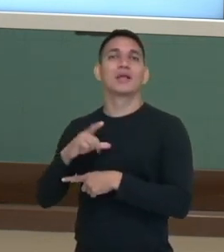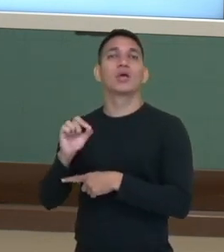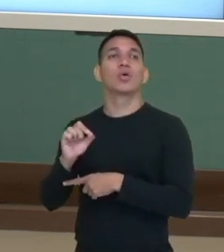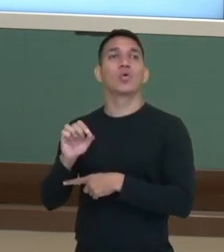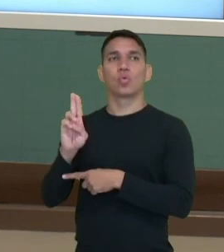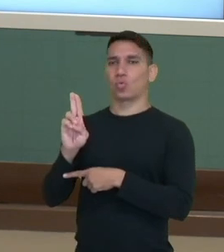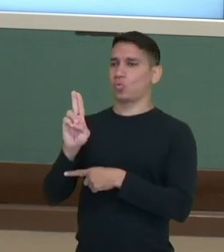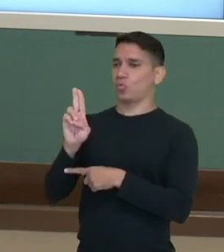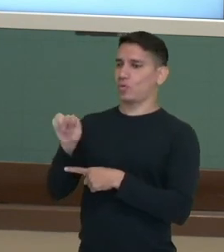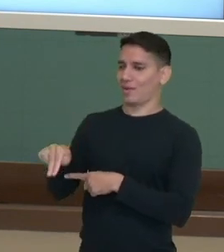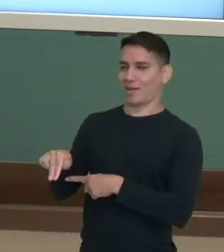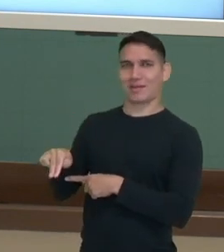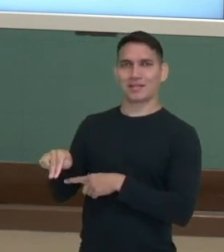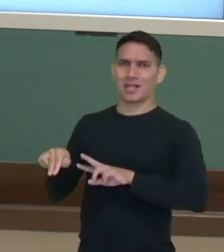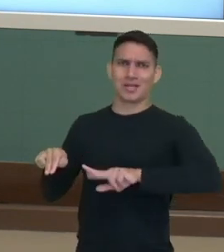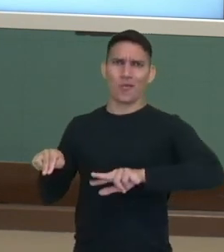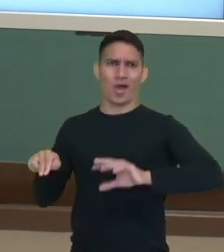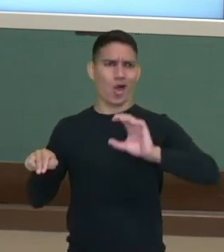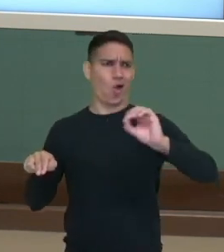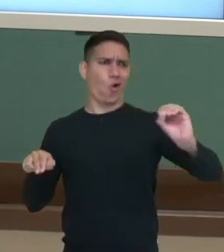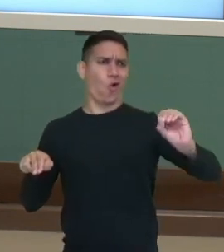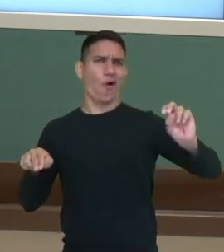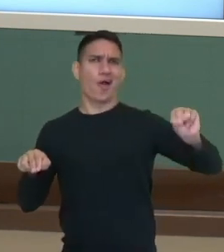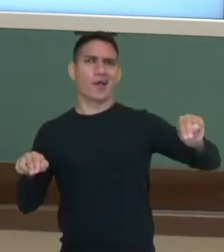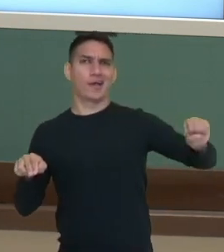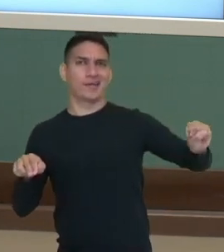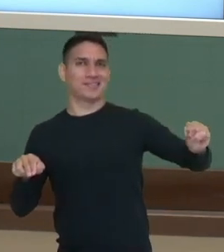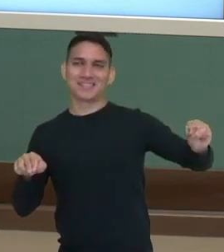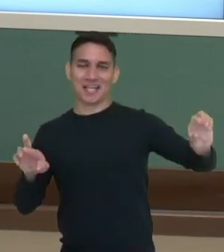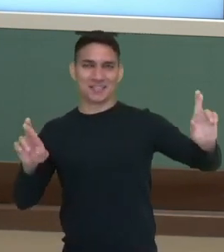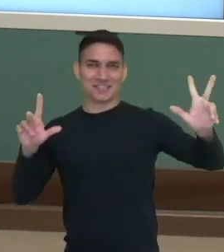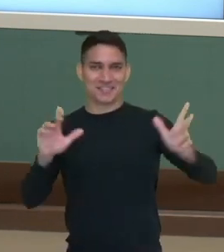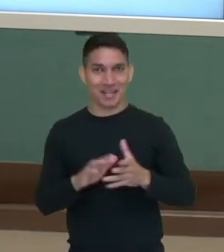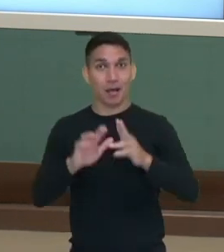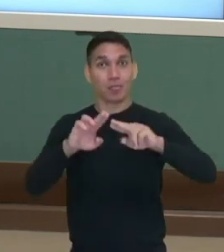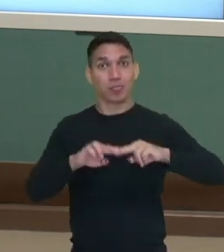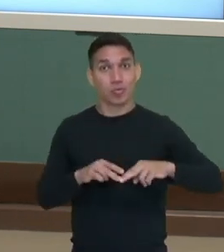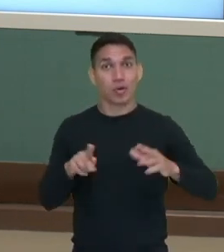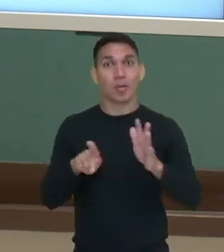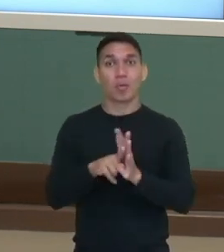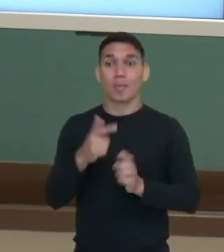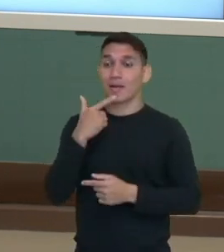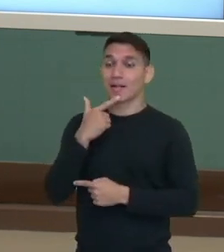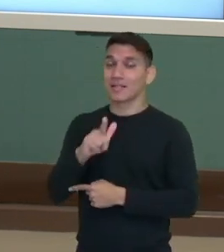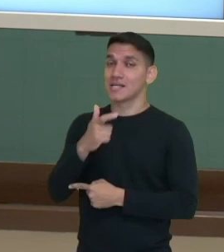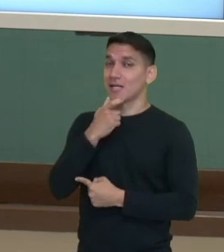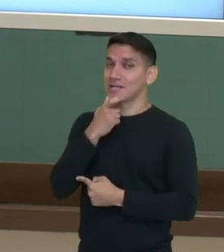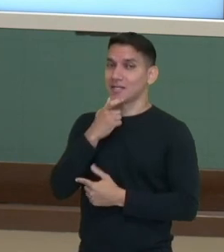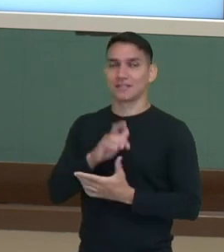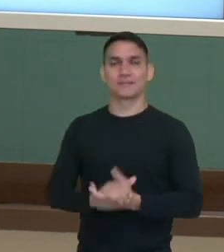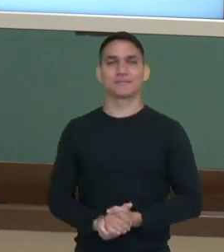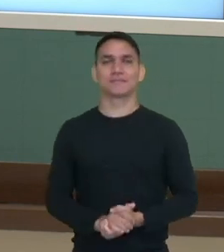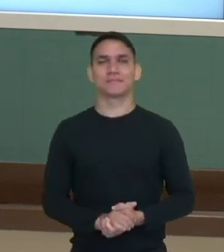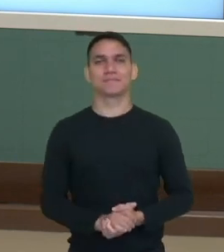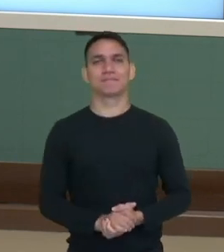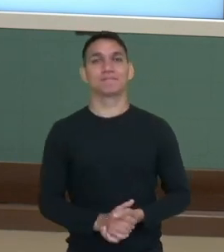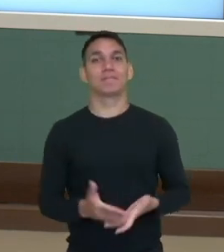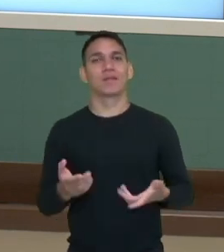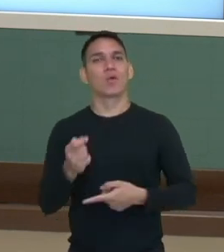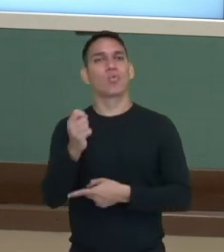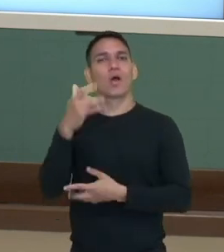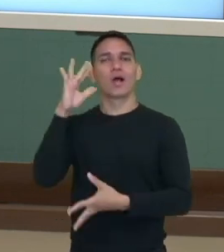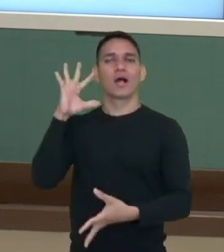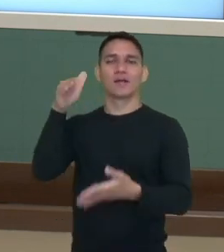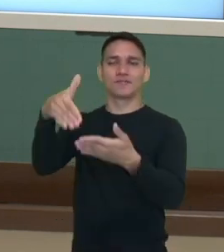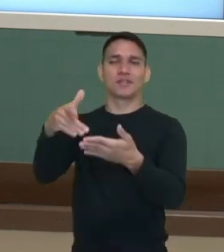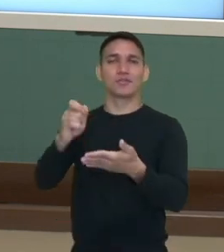não dois Os, NS, né? Então, aqui nós temos a grafia na língua inglesa. Estamos chegando ao fim